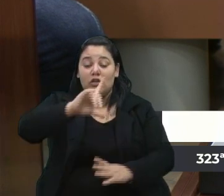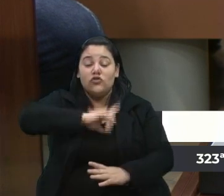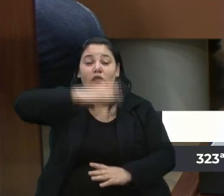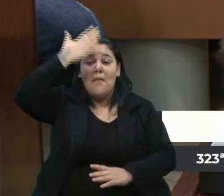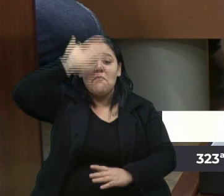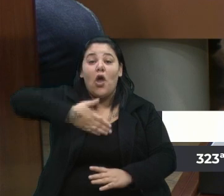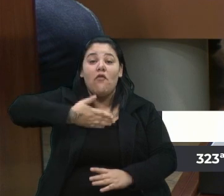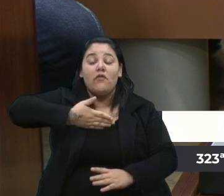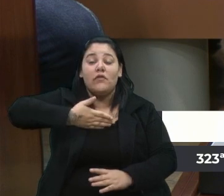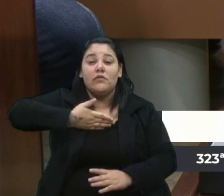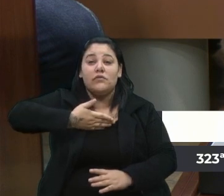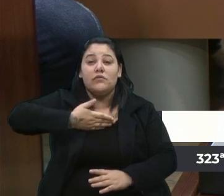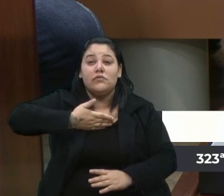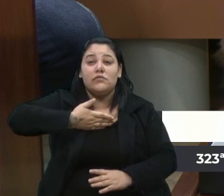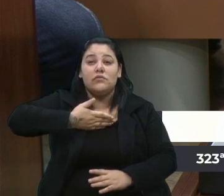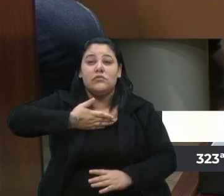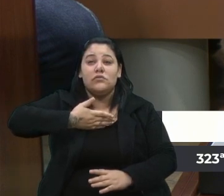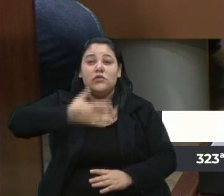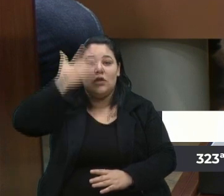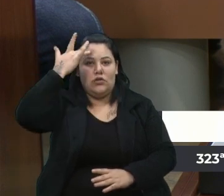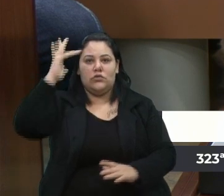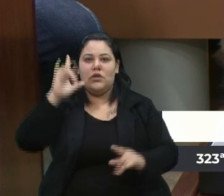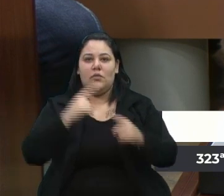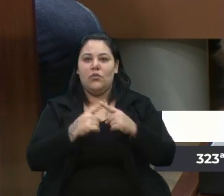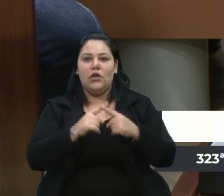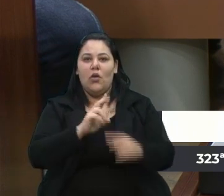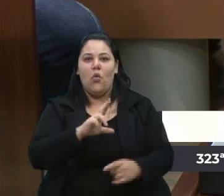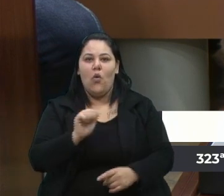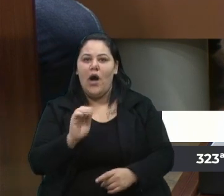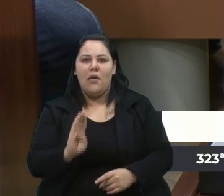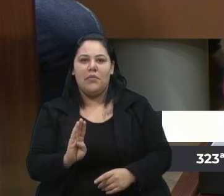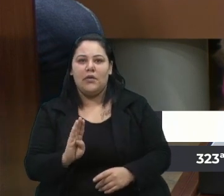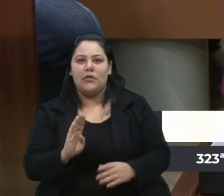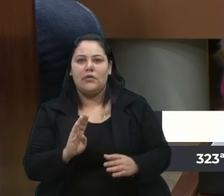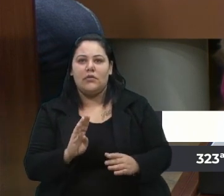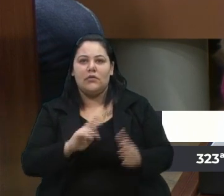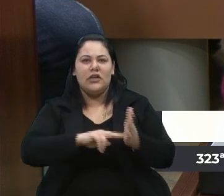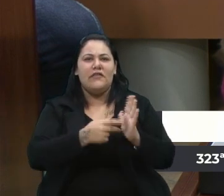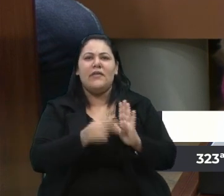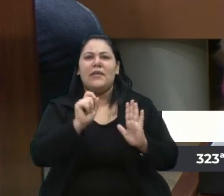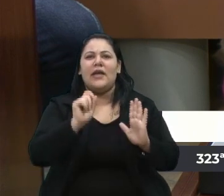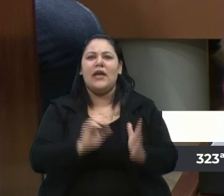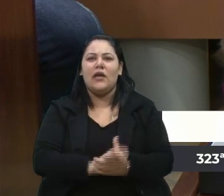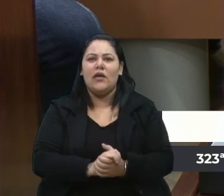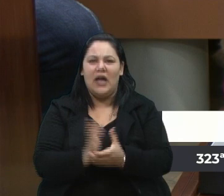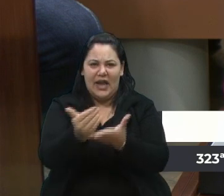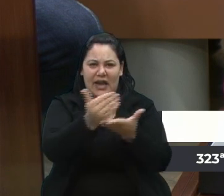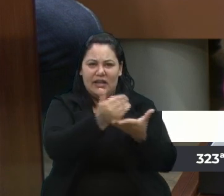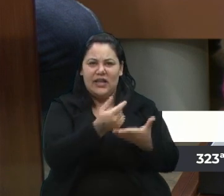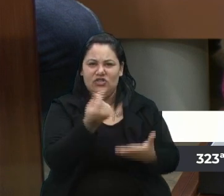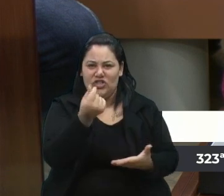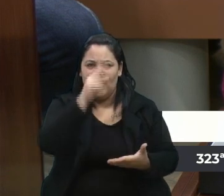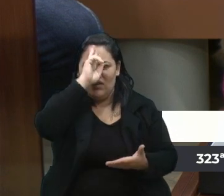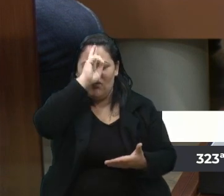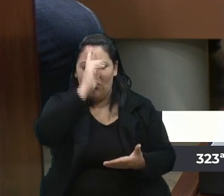de que isso eu não sei para que que serve então foi para arrecadar dinheiro do almoço